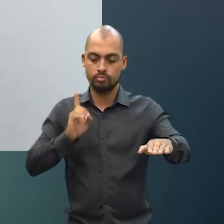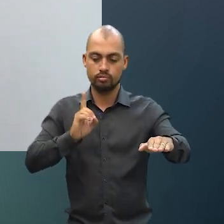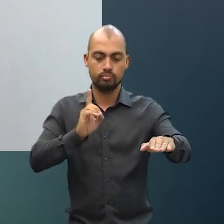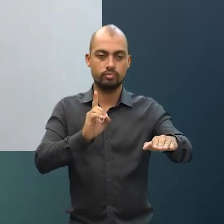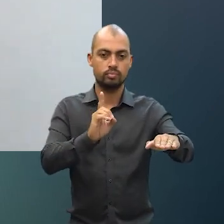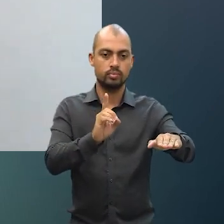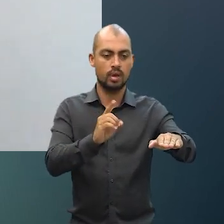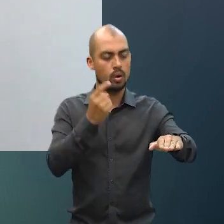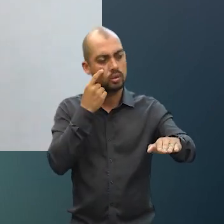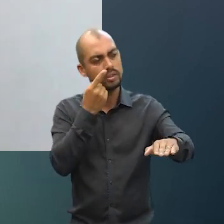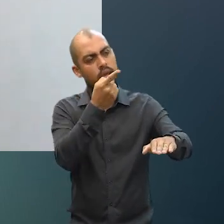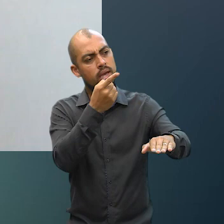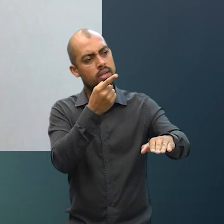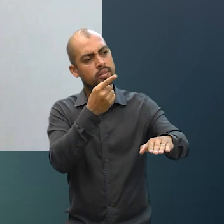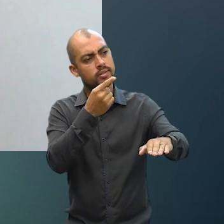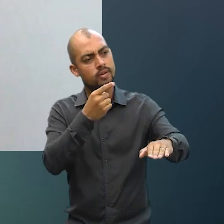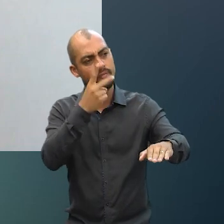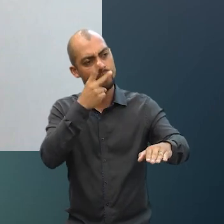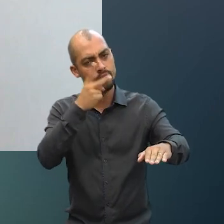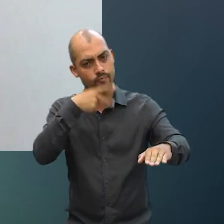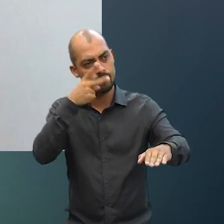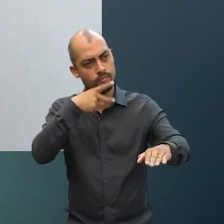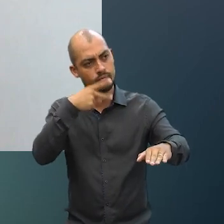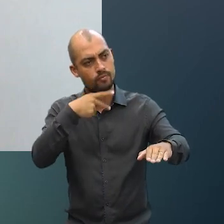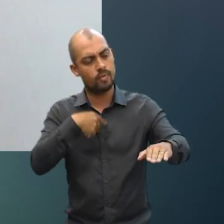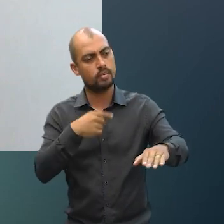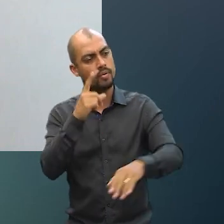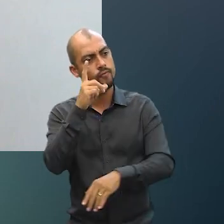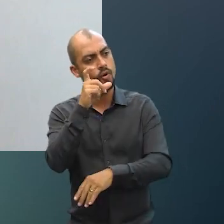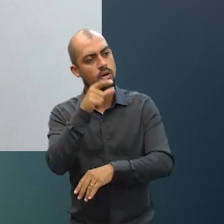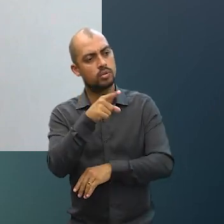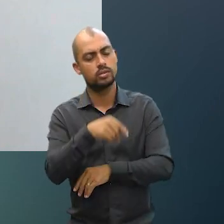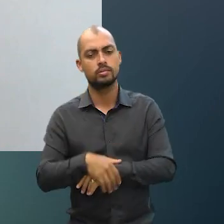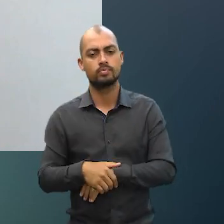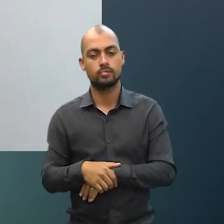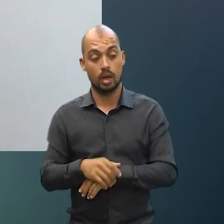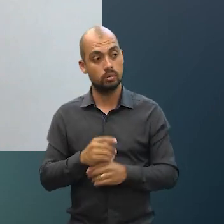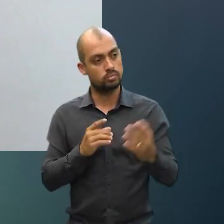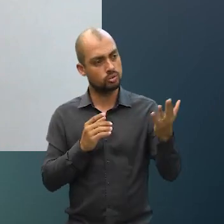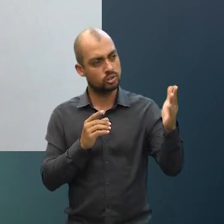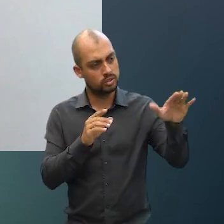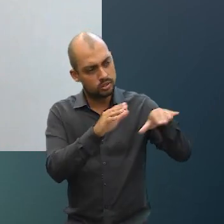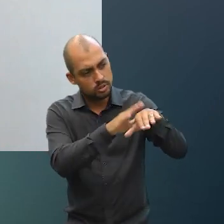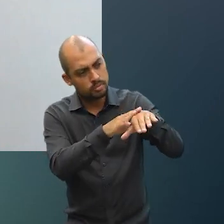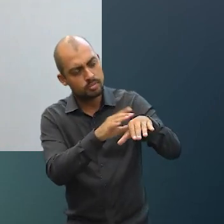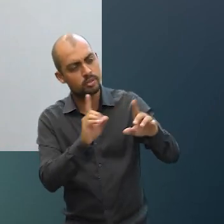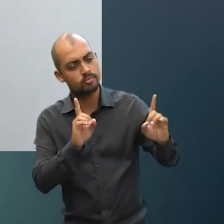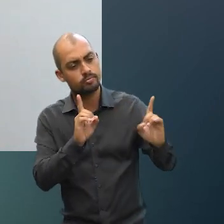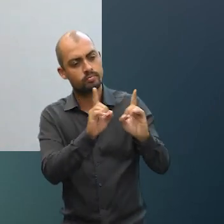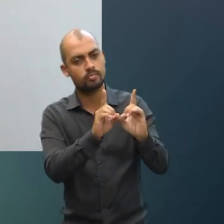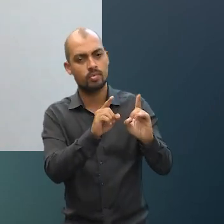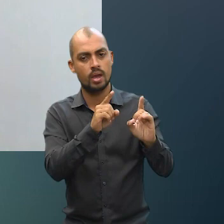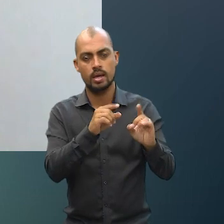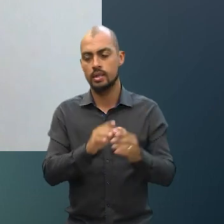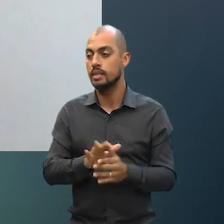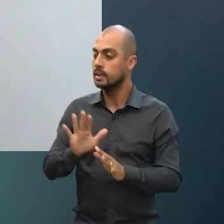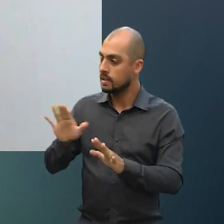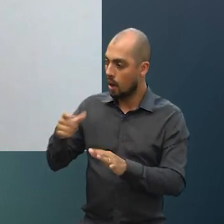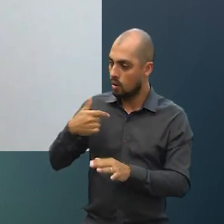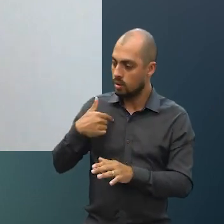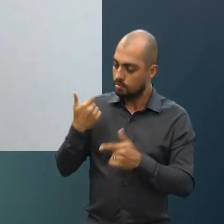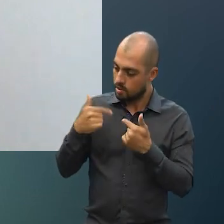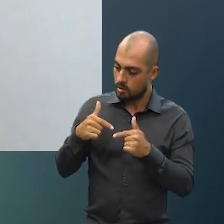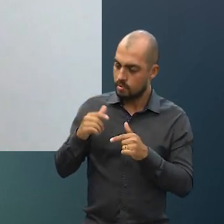van, uma foto de um celular, um WhatsApp, fui falar com ele e ele falou, ó, para você pedir o meu serviço, é só